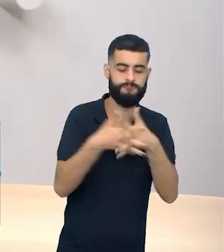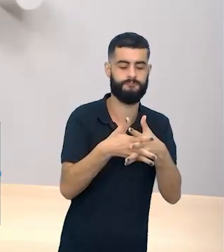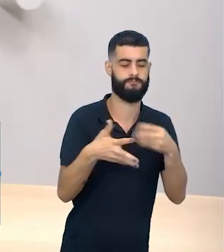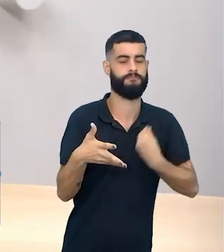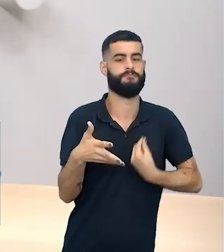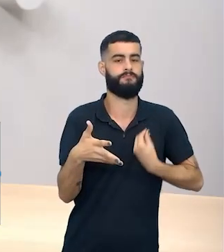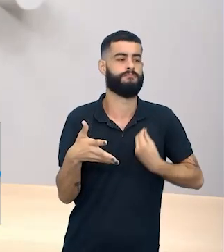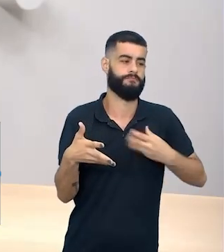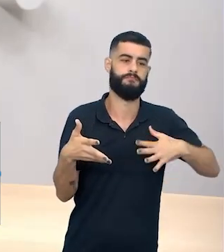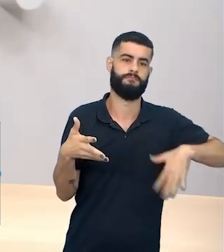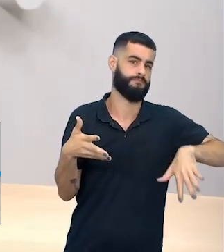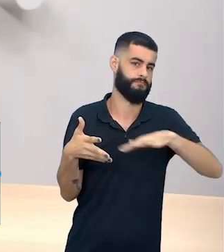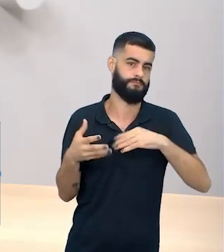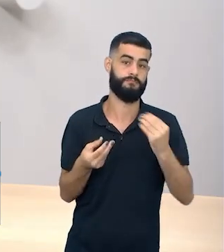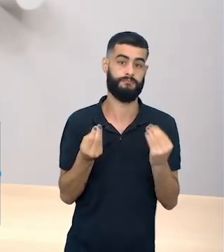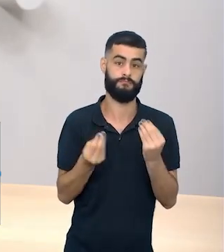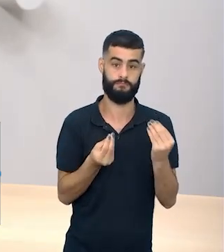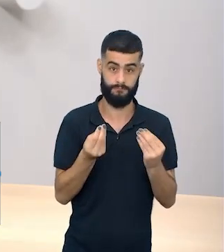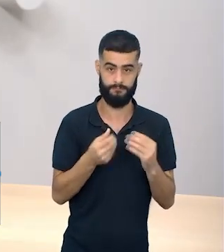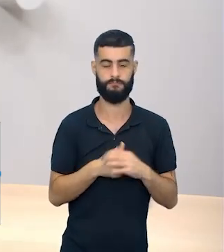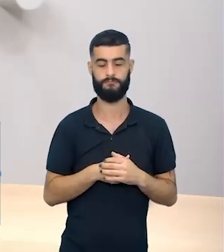ambiental capacita,